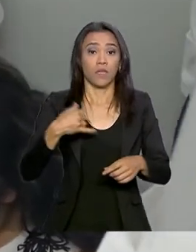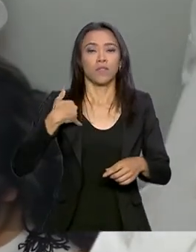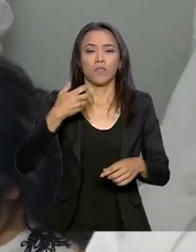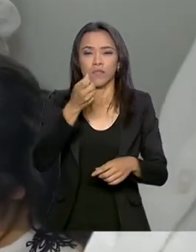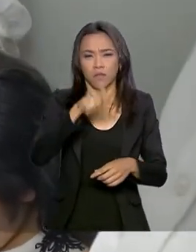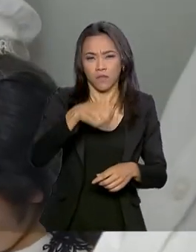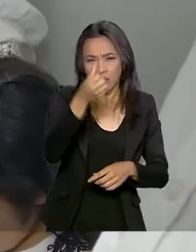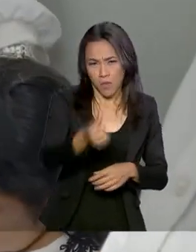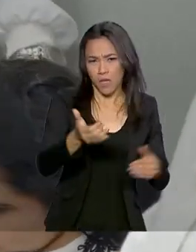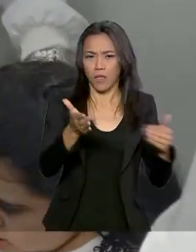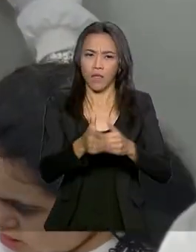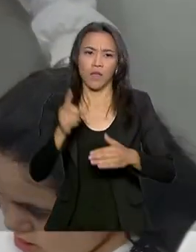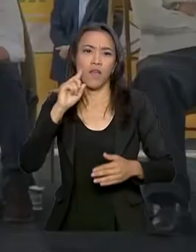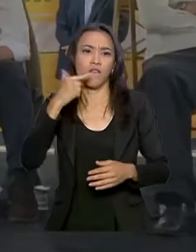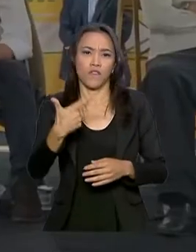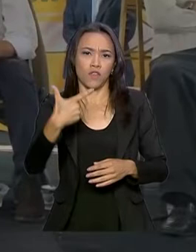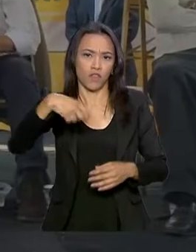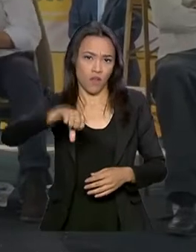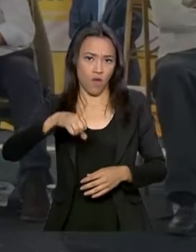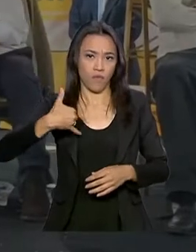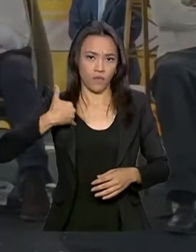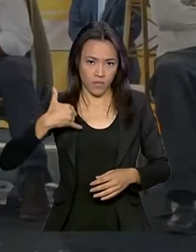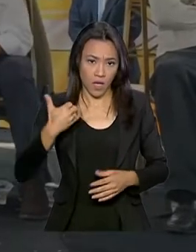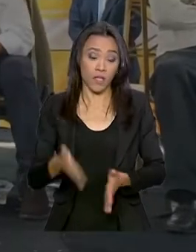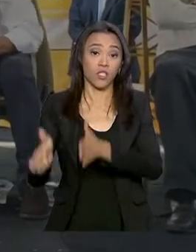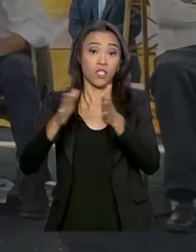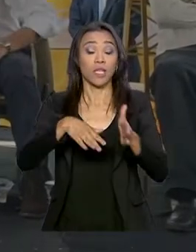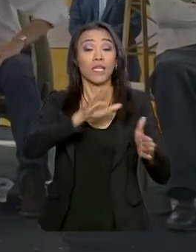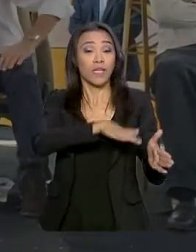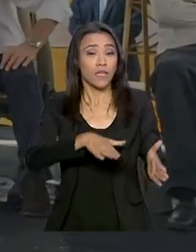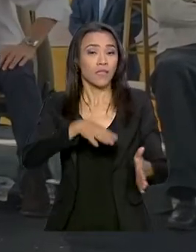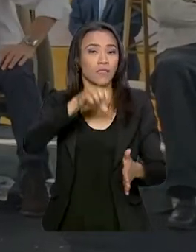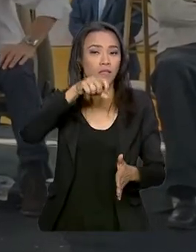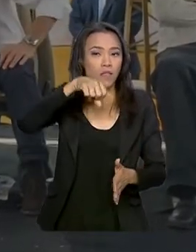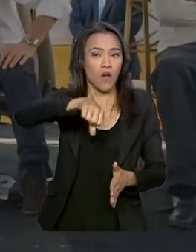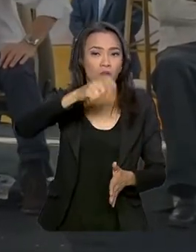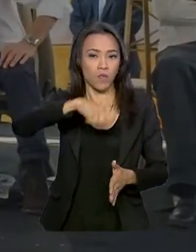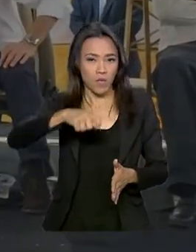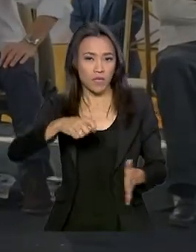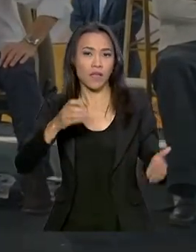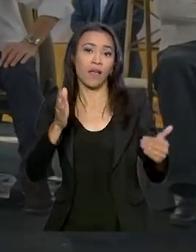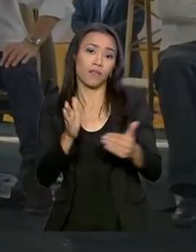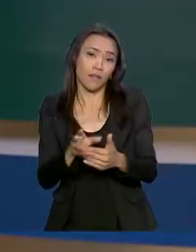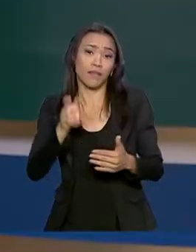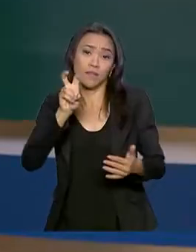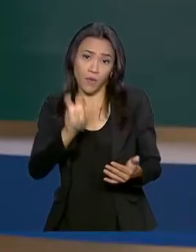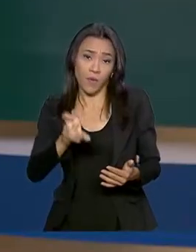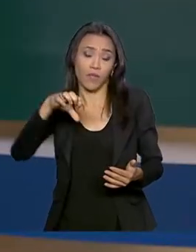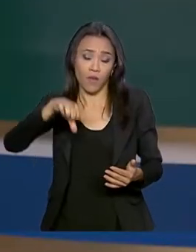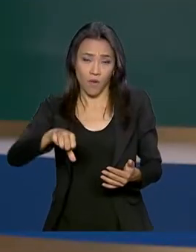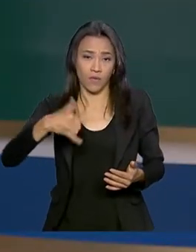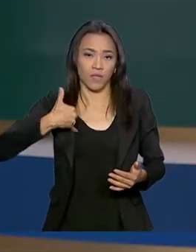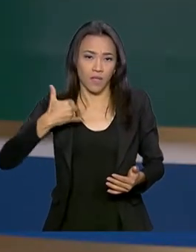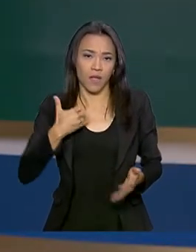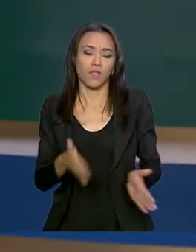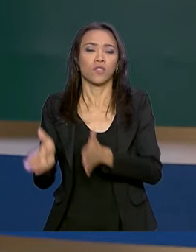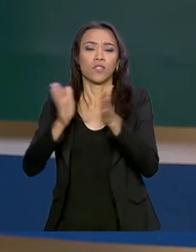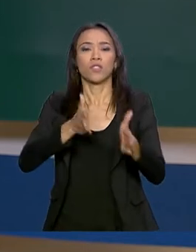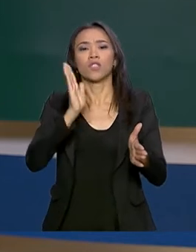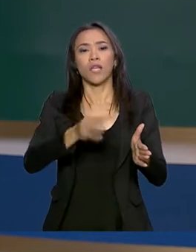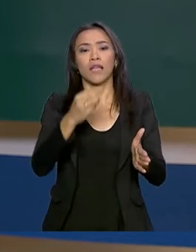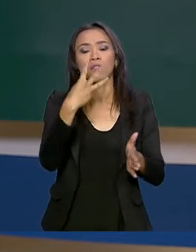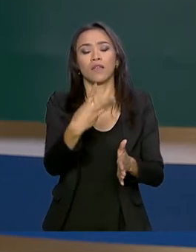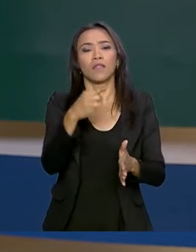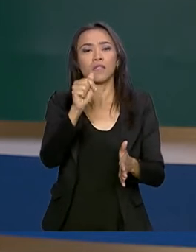E contra a febre amarela, crianças a partir dos 9 meses e quem tem até 59 anos. Foram enviadas 37